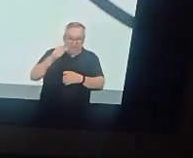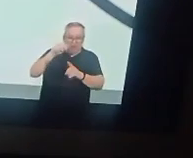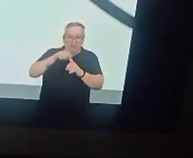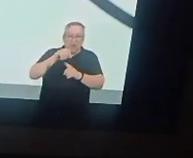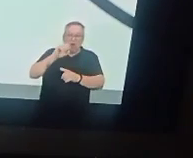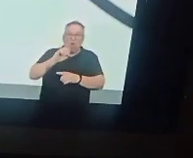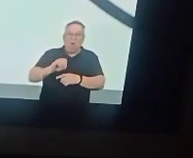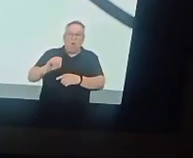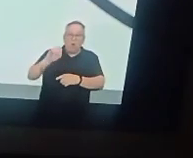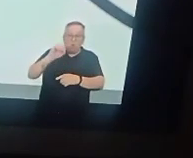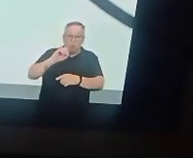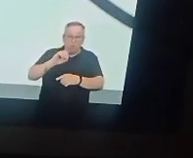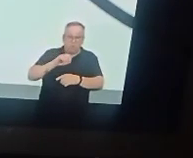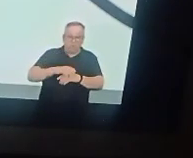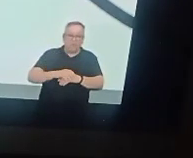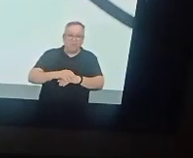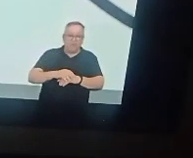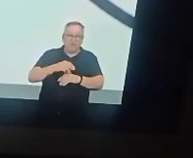às